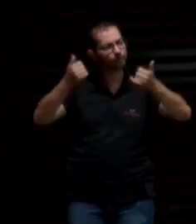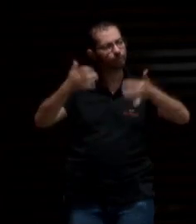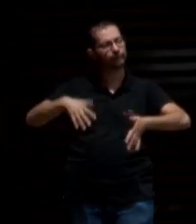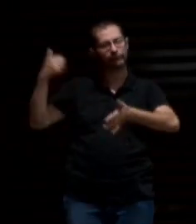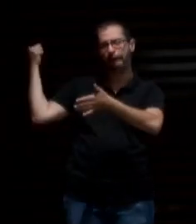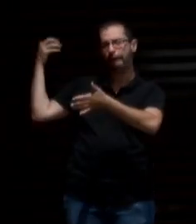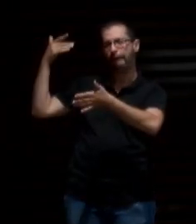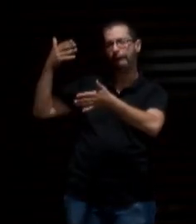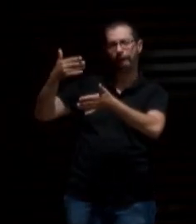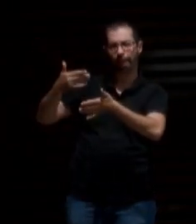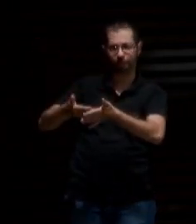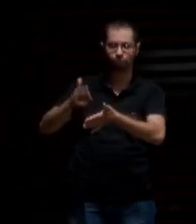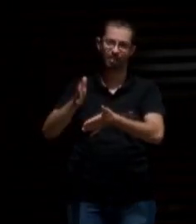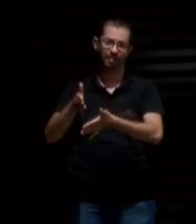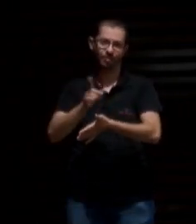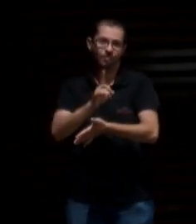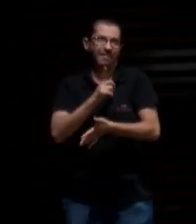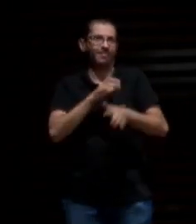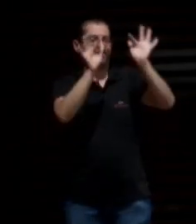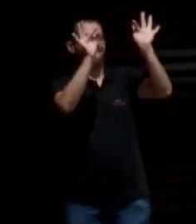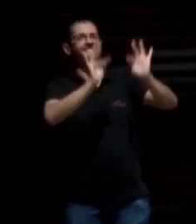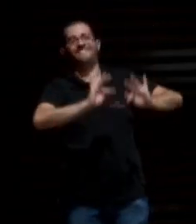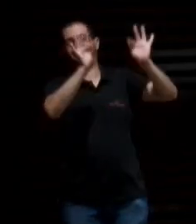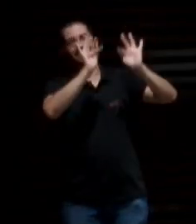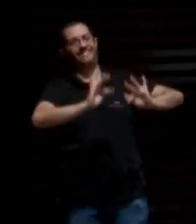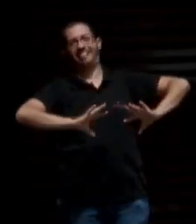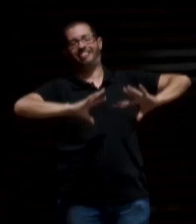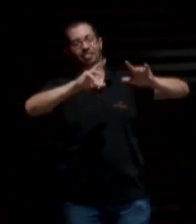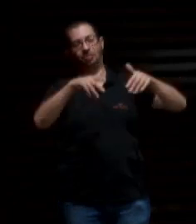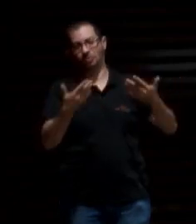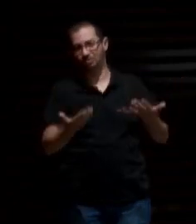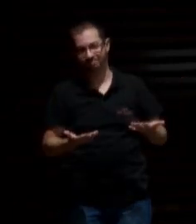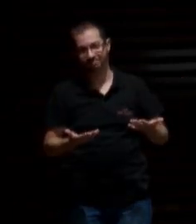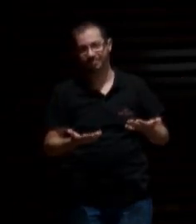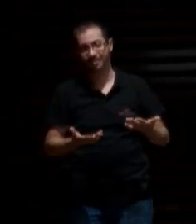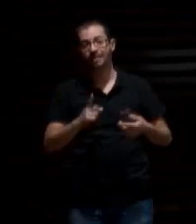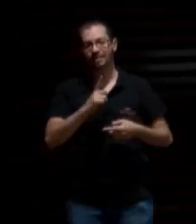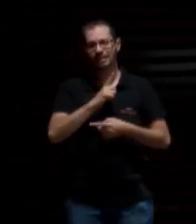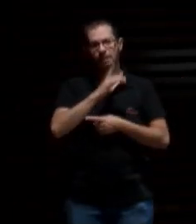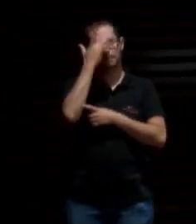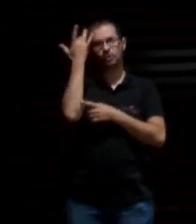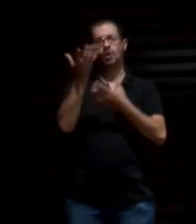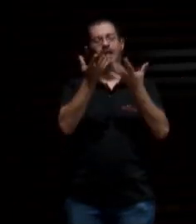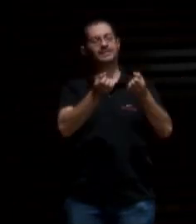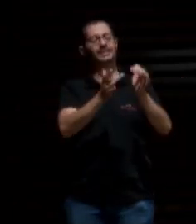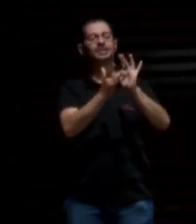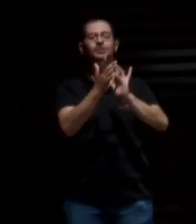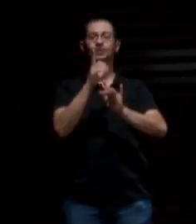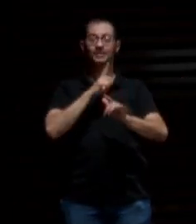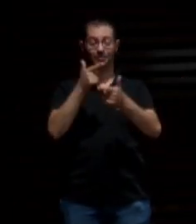existe cristianismo Disney World, amados. Muita gente aceita Jesus e tem uma expectativa de que os problemas